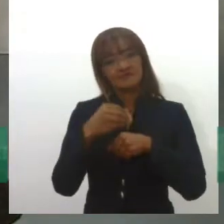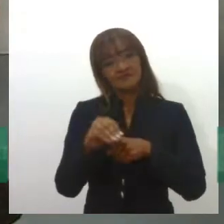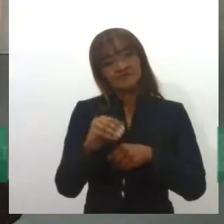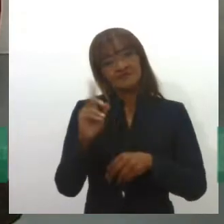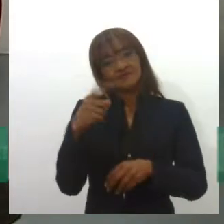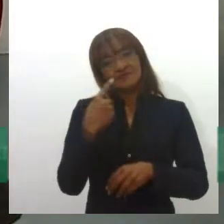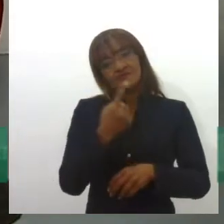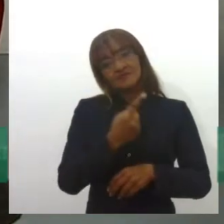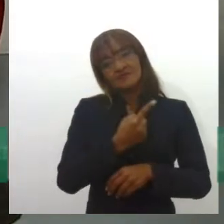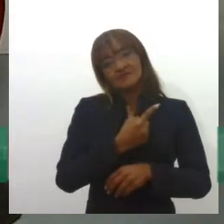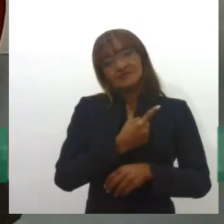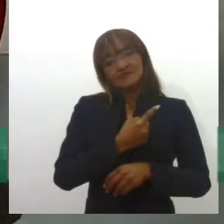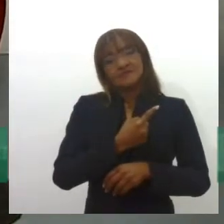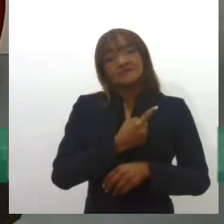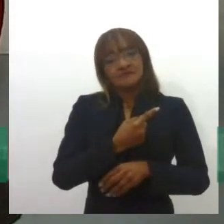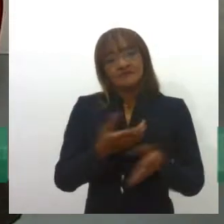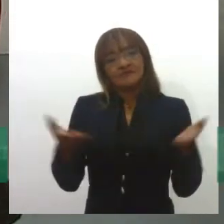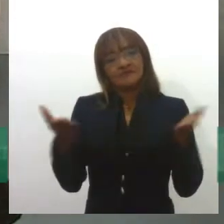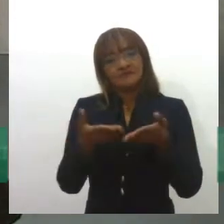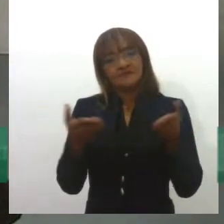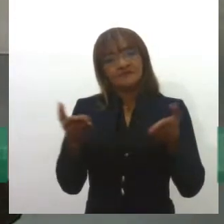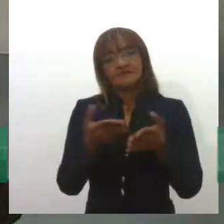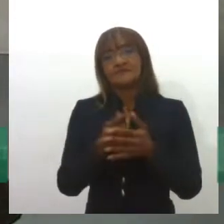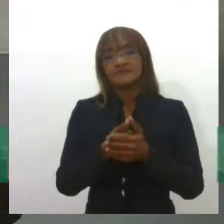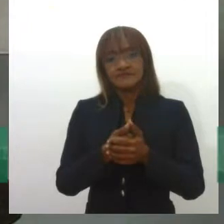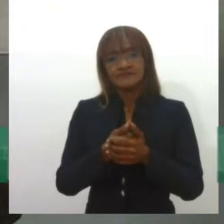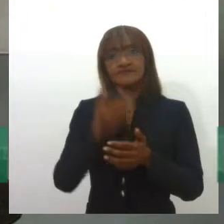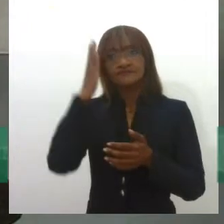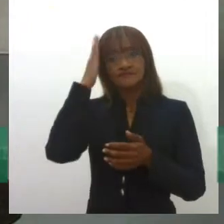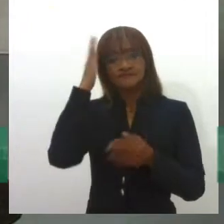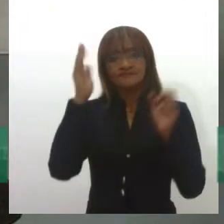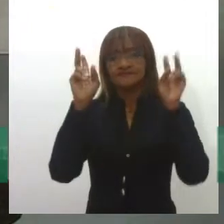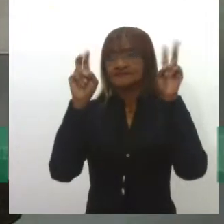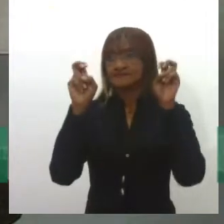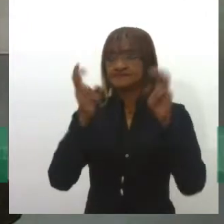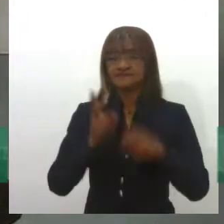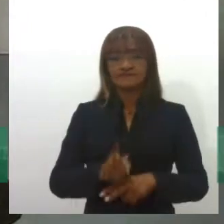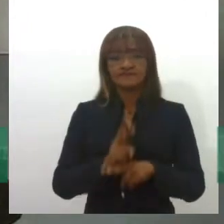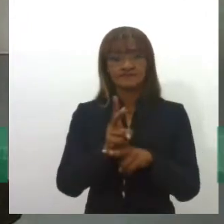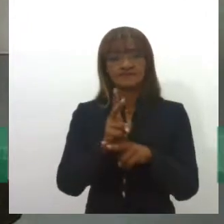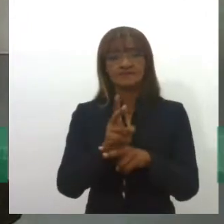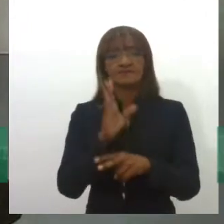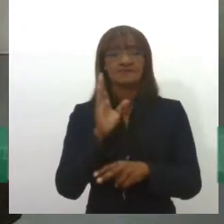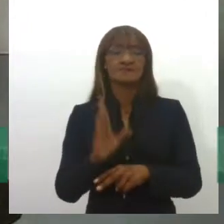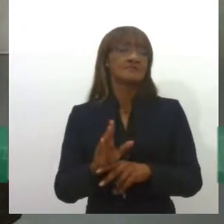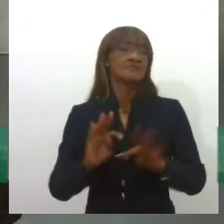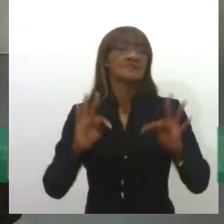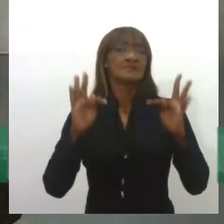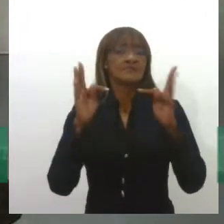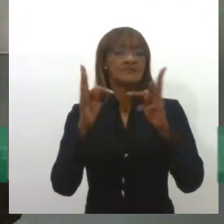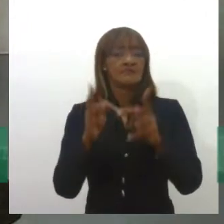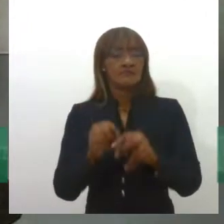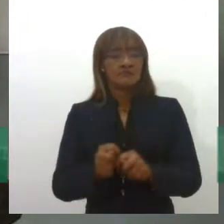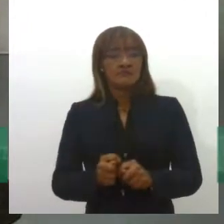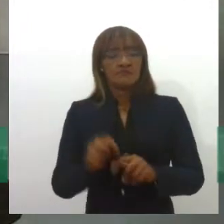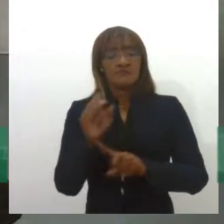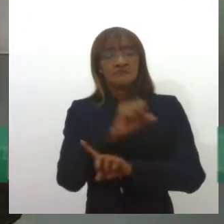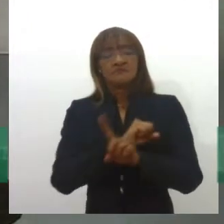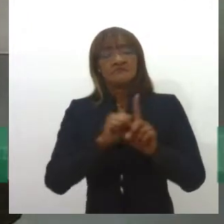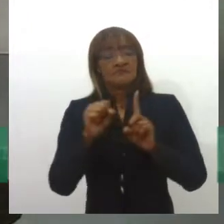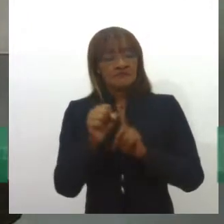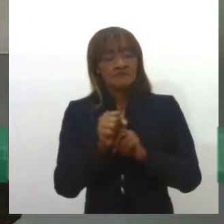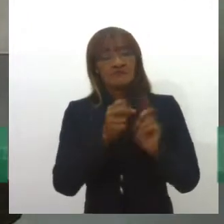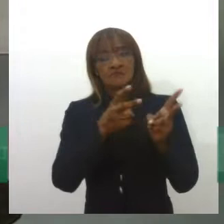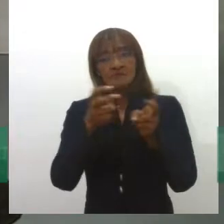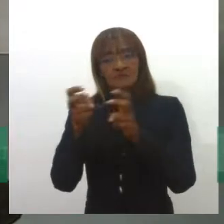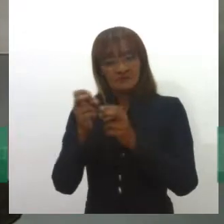aí do tema que fica aí constantemente na pauta, né, da agenda, tanto da mídia quanto de toda a sociedade